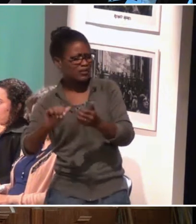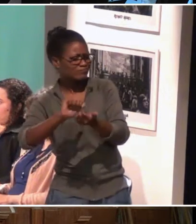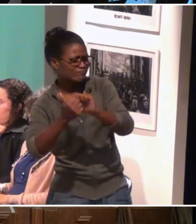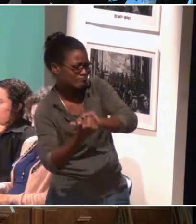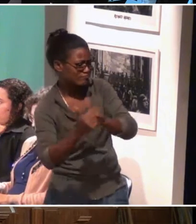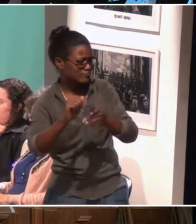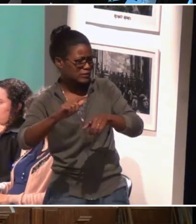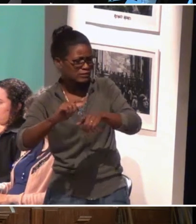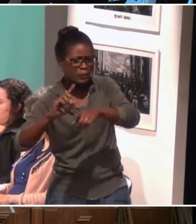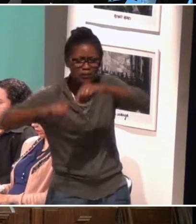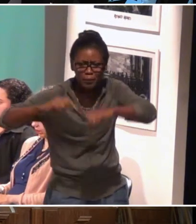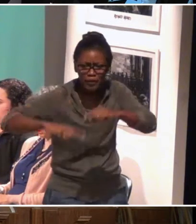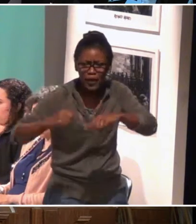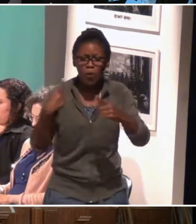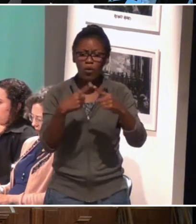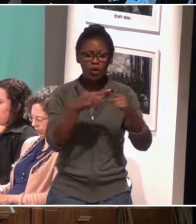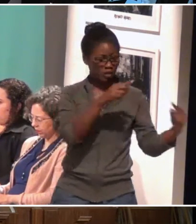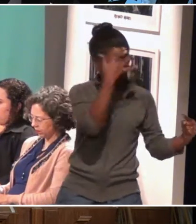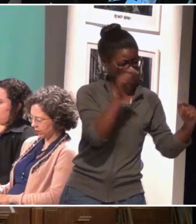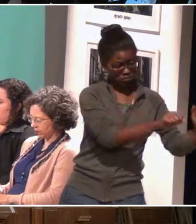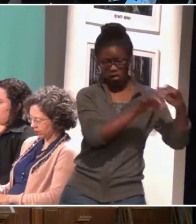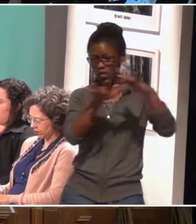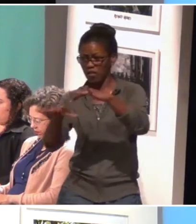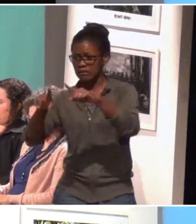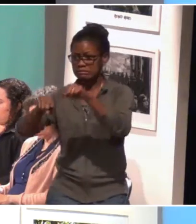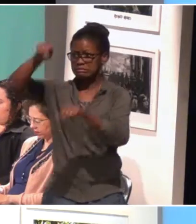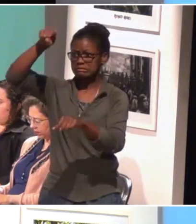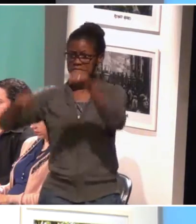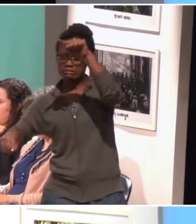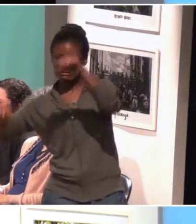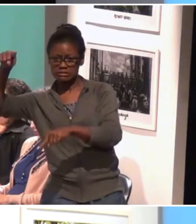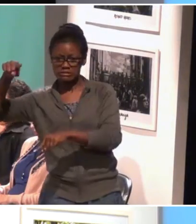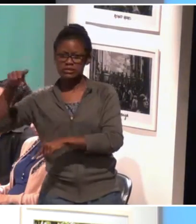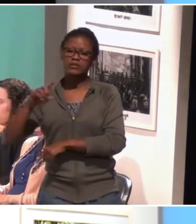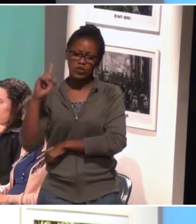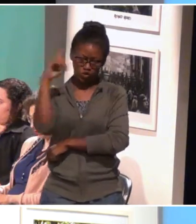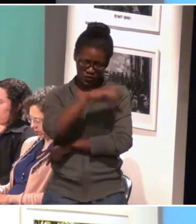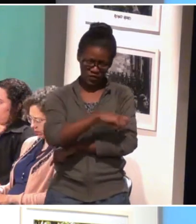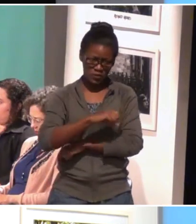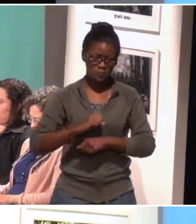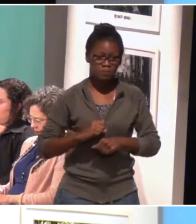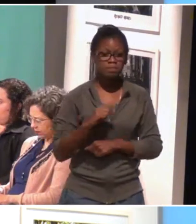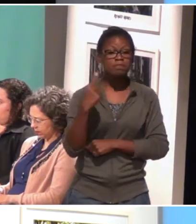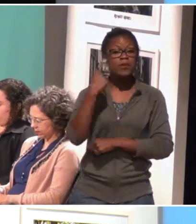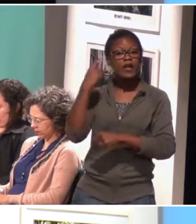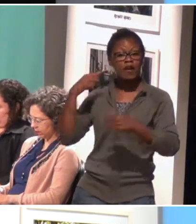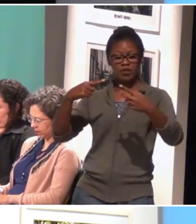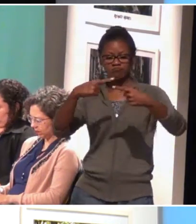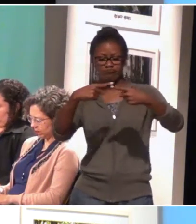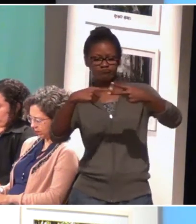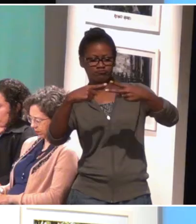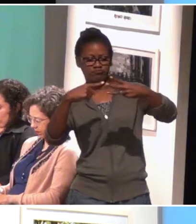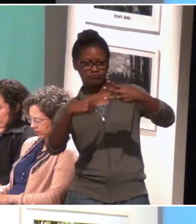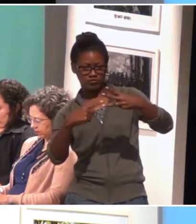por conta do público que vem chegando com diferença. E aí vem a terceira etapa da nossa formação, é